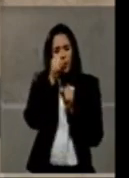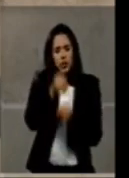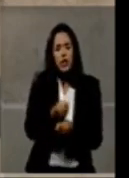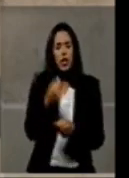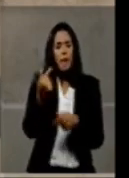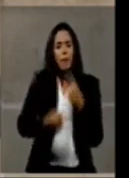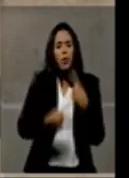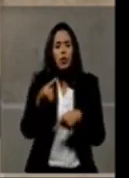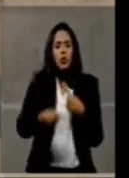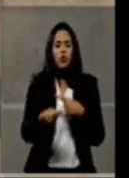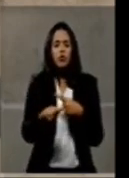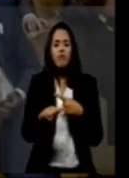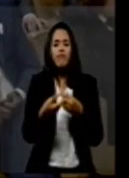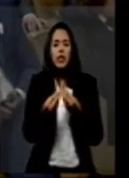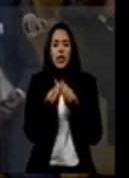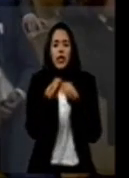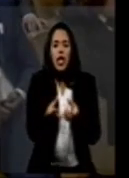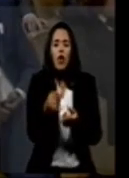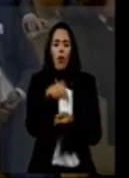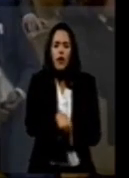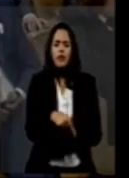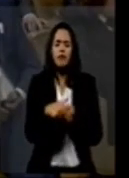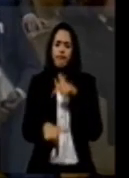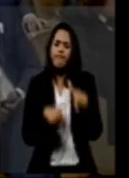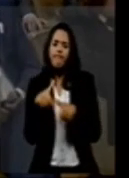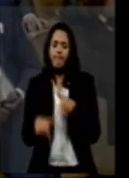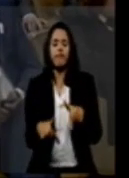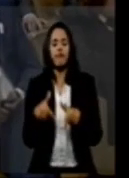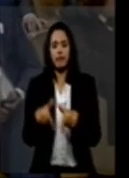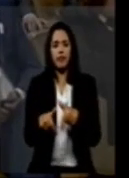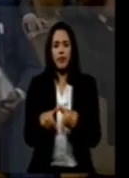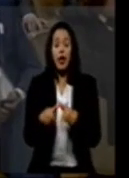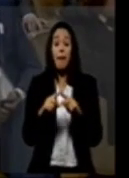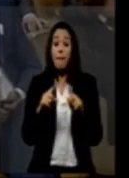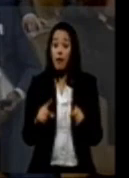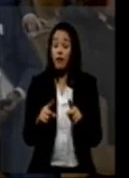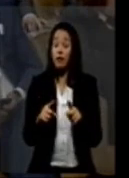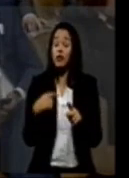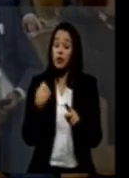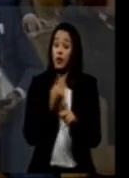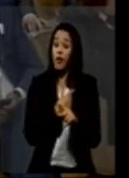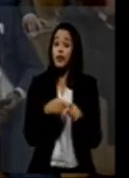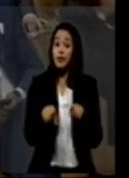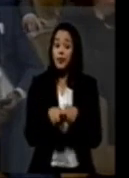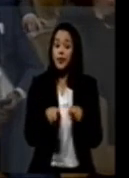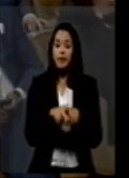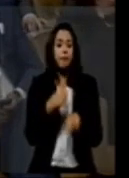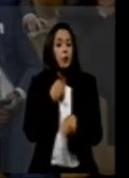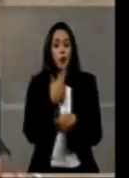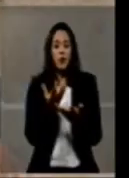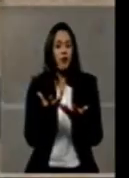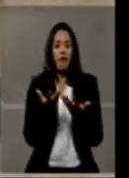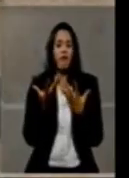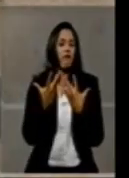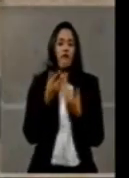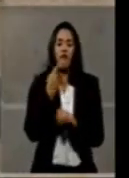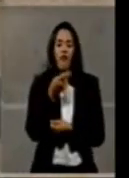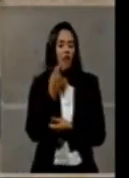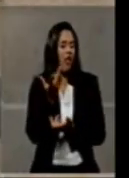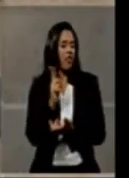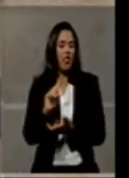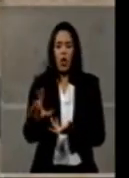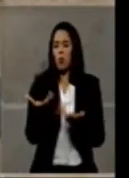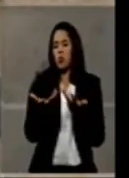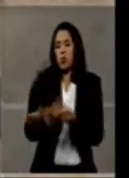protagonismo enérgica e não postulado mas ao qual não pode recusar nestas